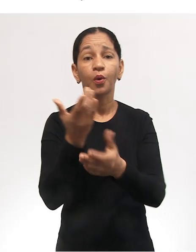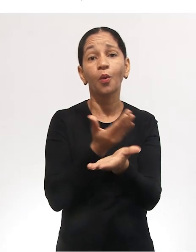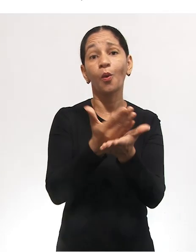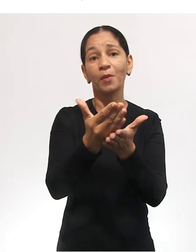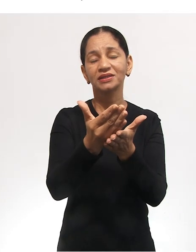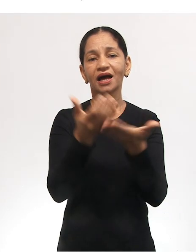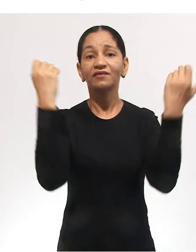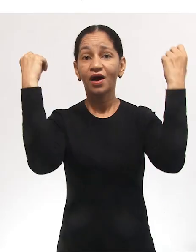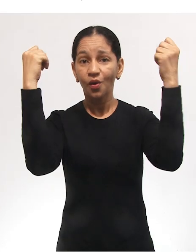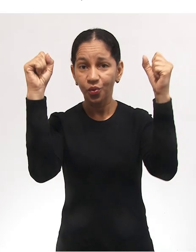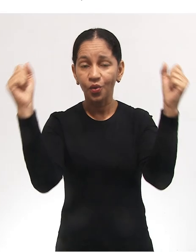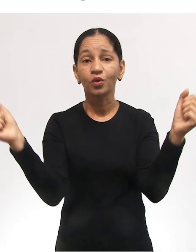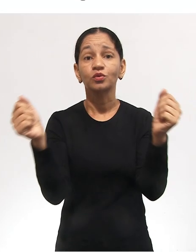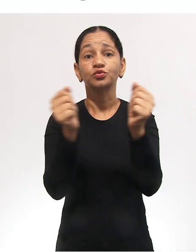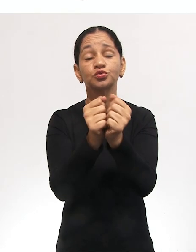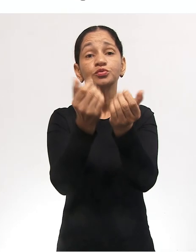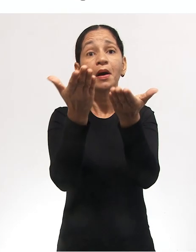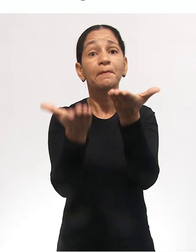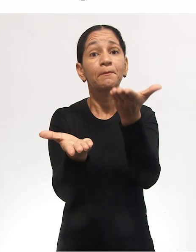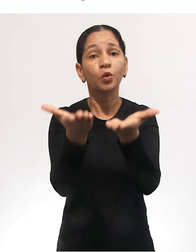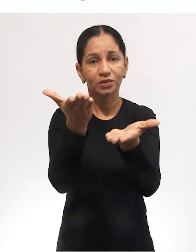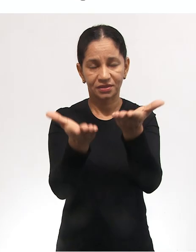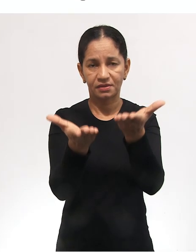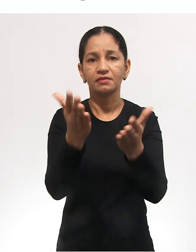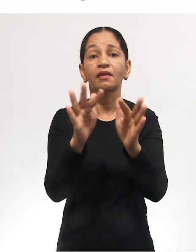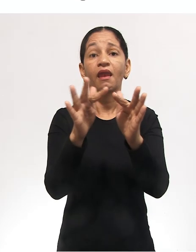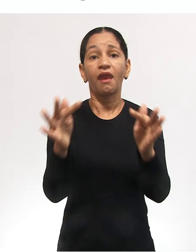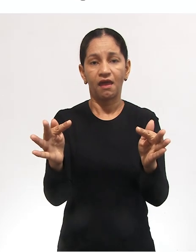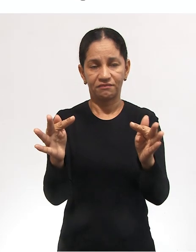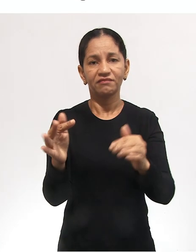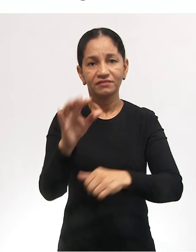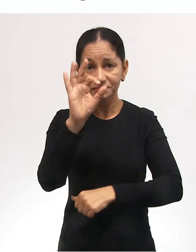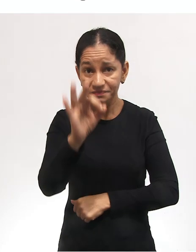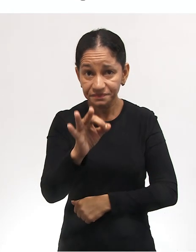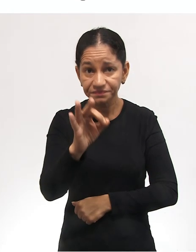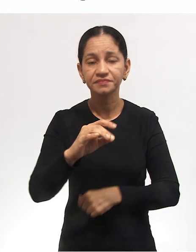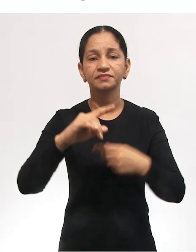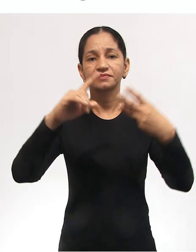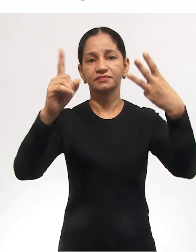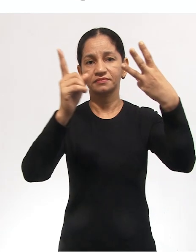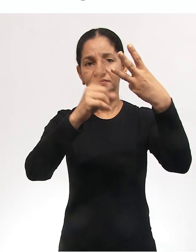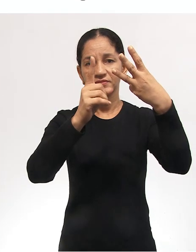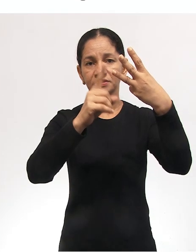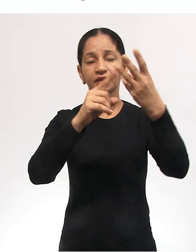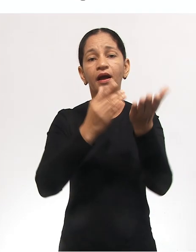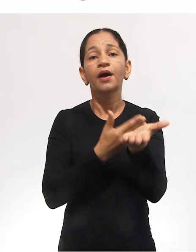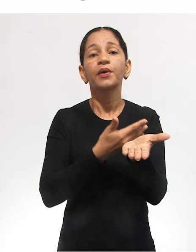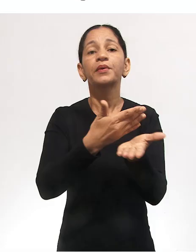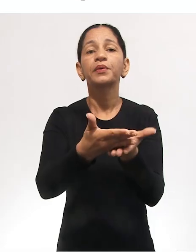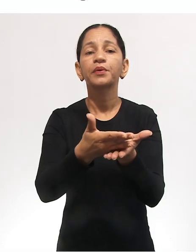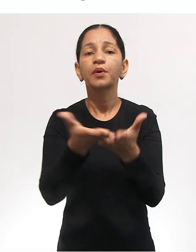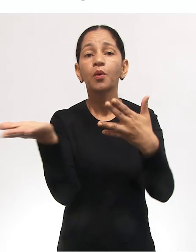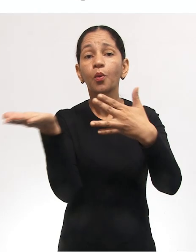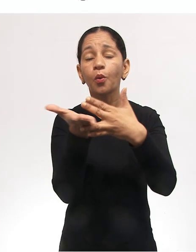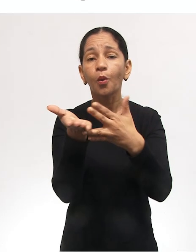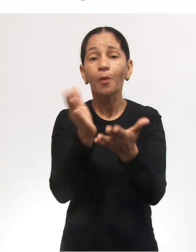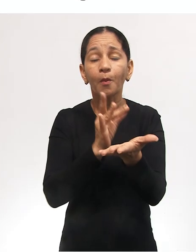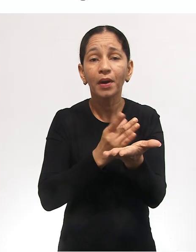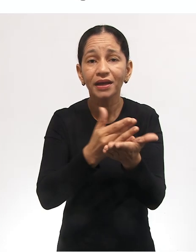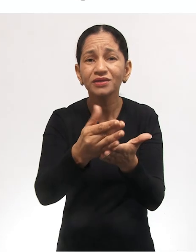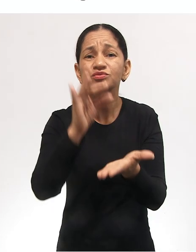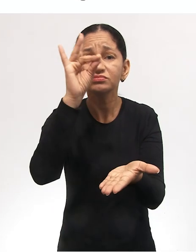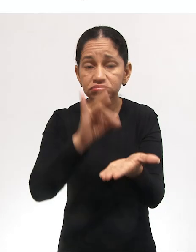atividade física moderada. Continuando aqui, nós temos a implementação dessa ginástica laboral, né? Então vamos